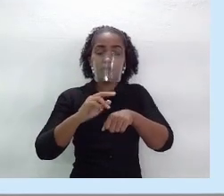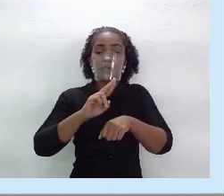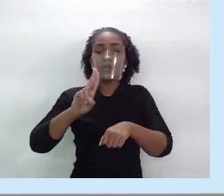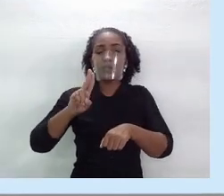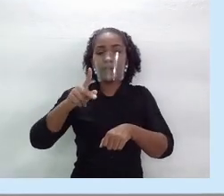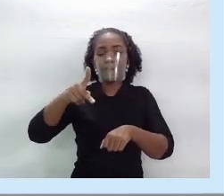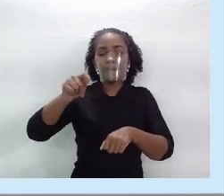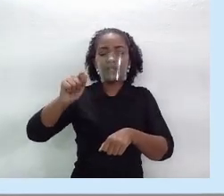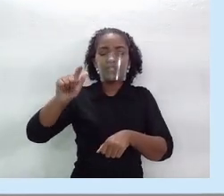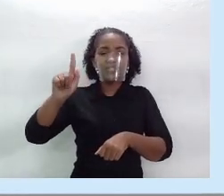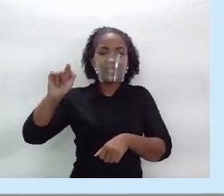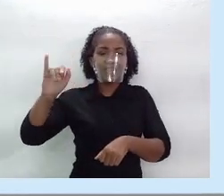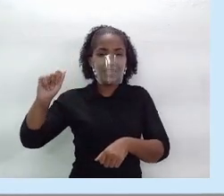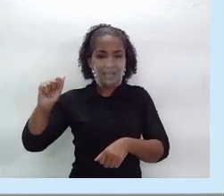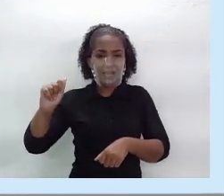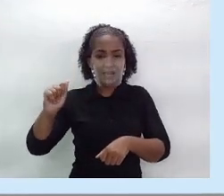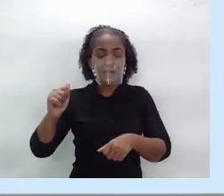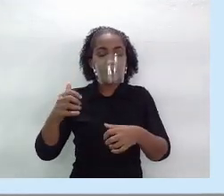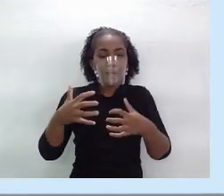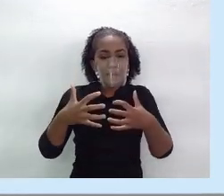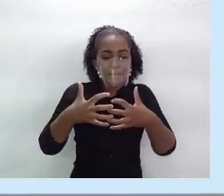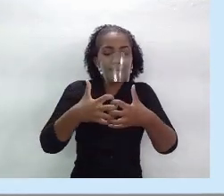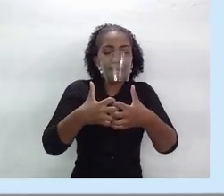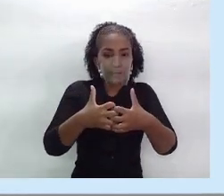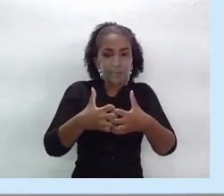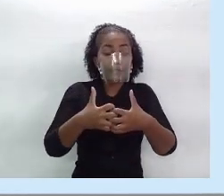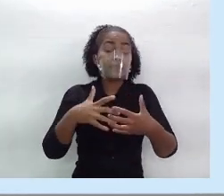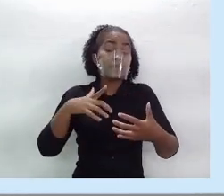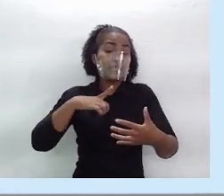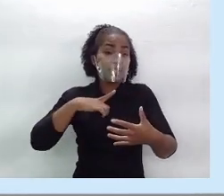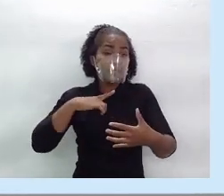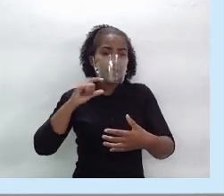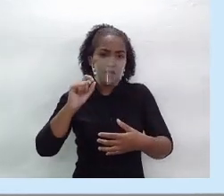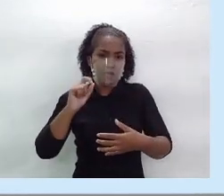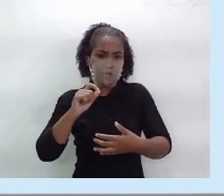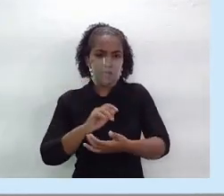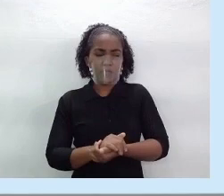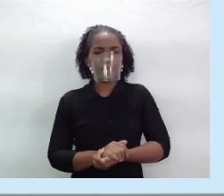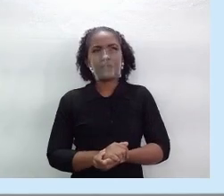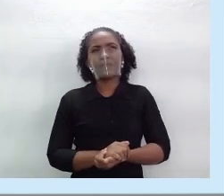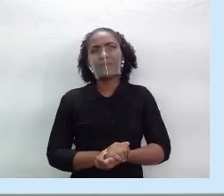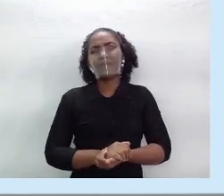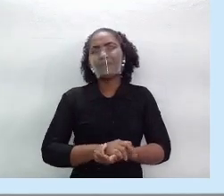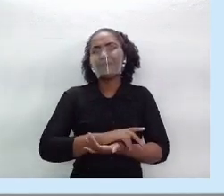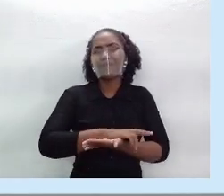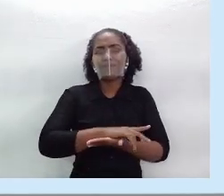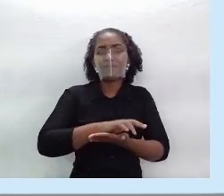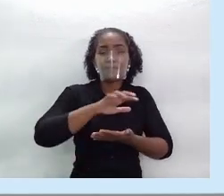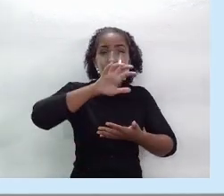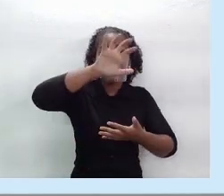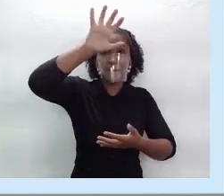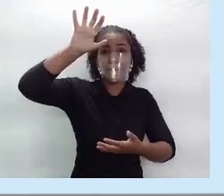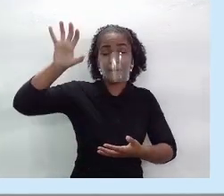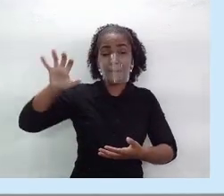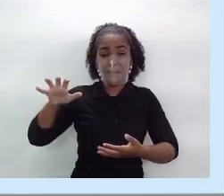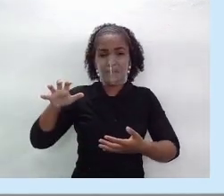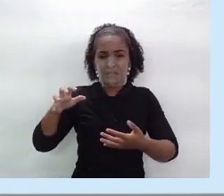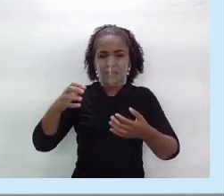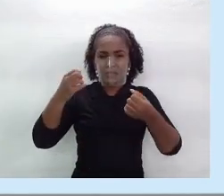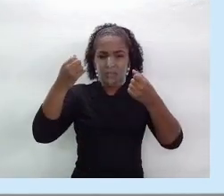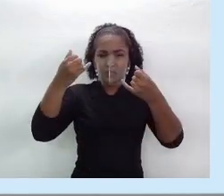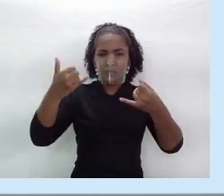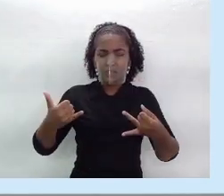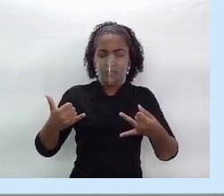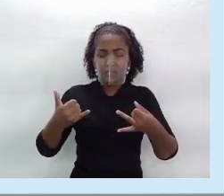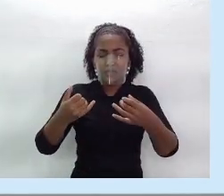Pangeia, que posteriormente a Pangeia ela teria aí se fragmentado. Quando eu falo